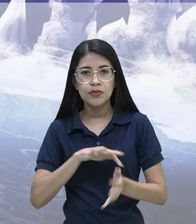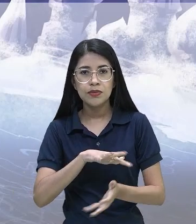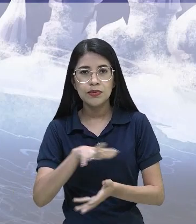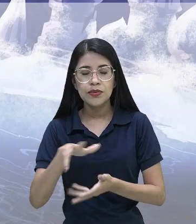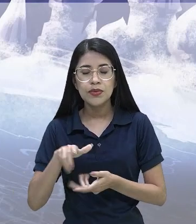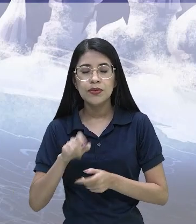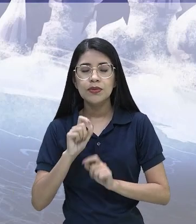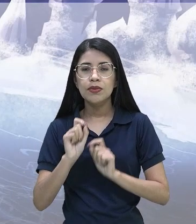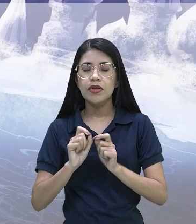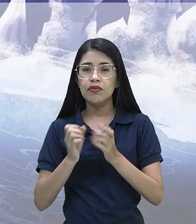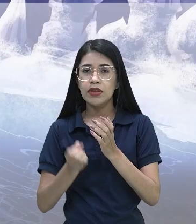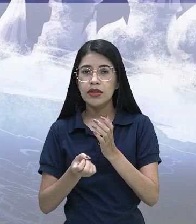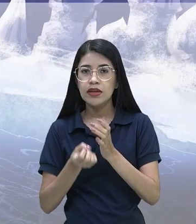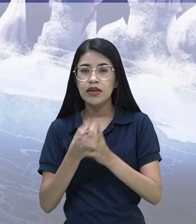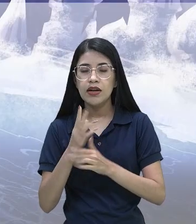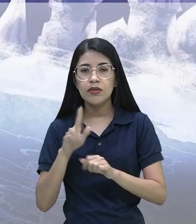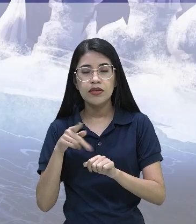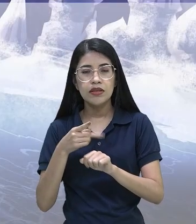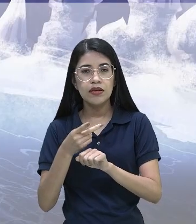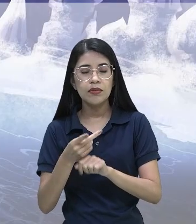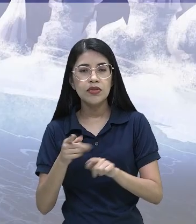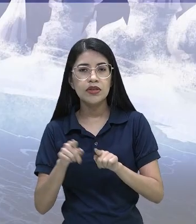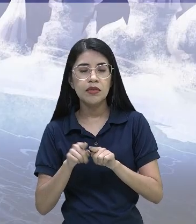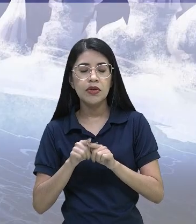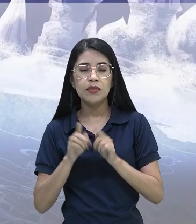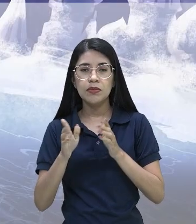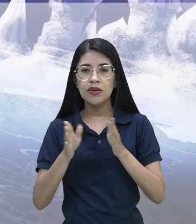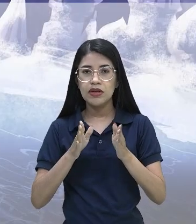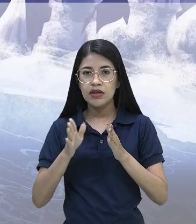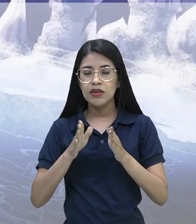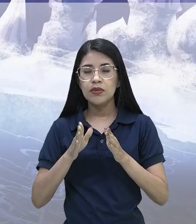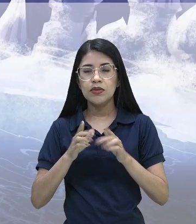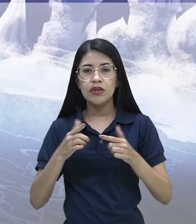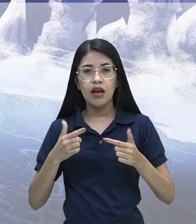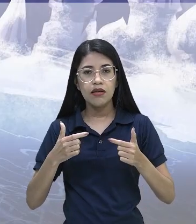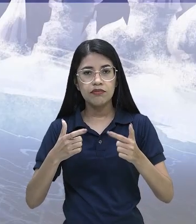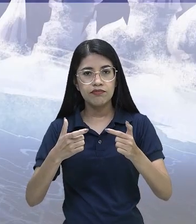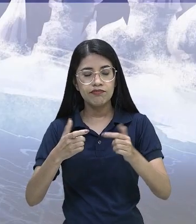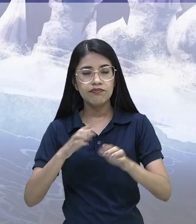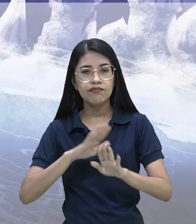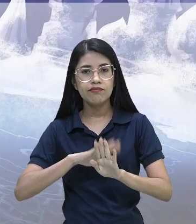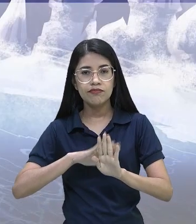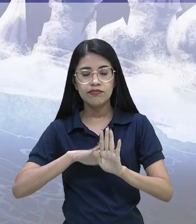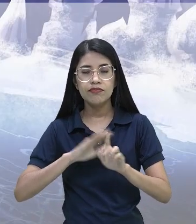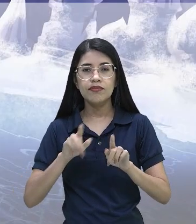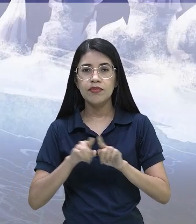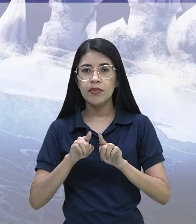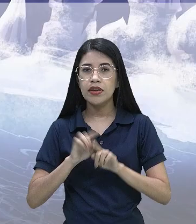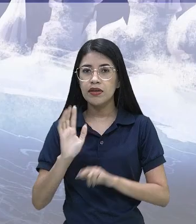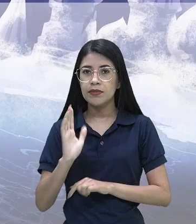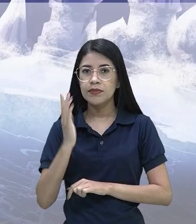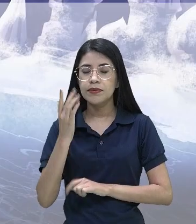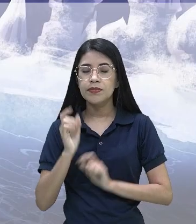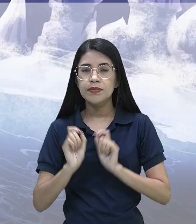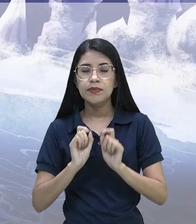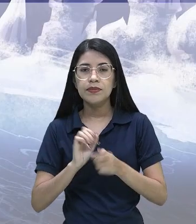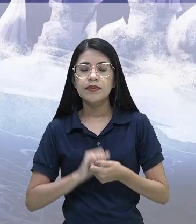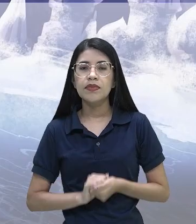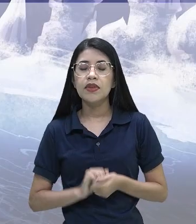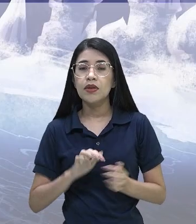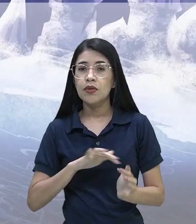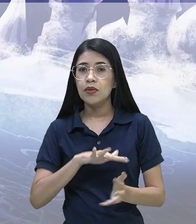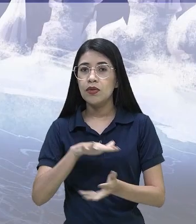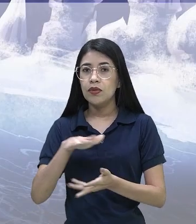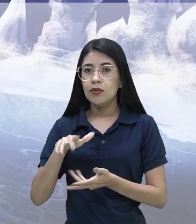que surgiu nesse momento em que a gente tem a Guerra Fria, nesse período em que a Guerra Fria aconteceu, onde o mundo